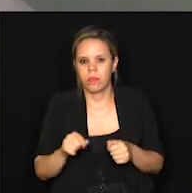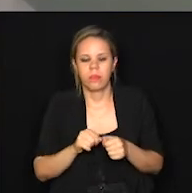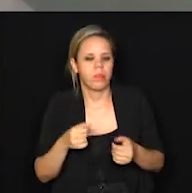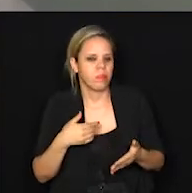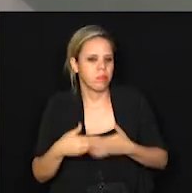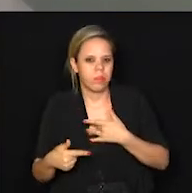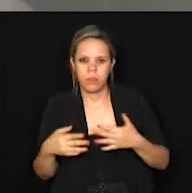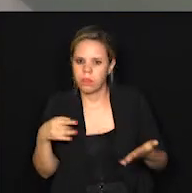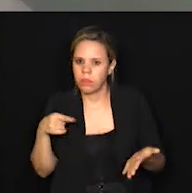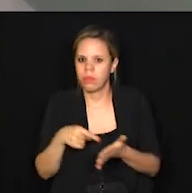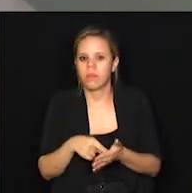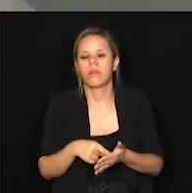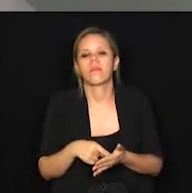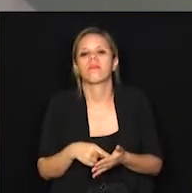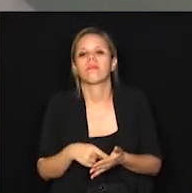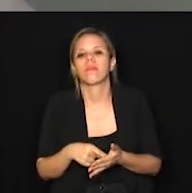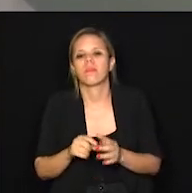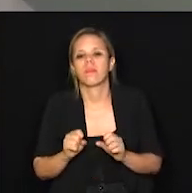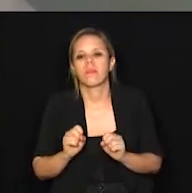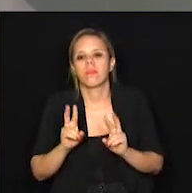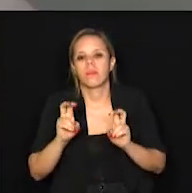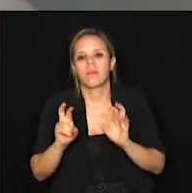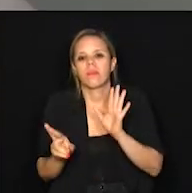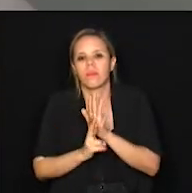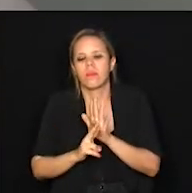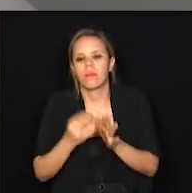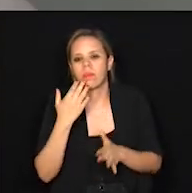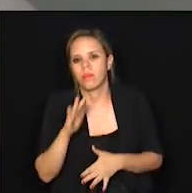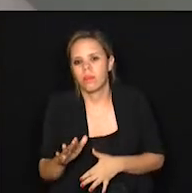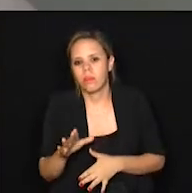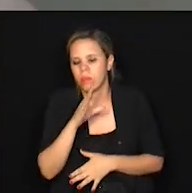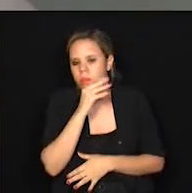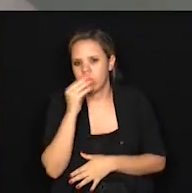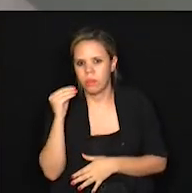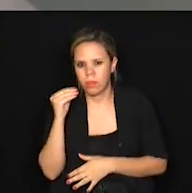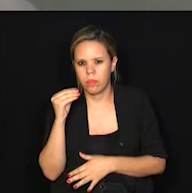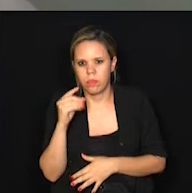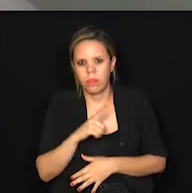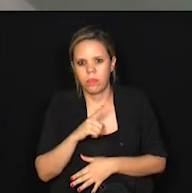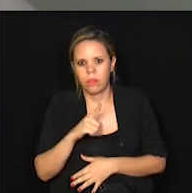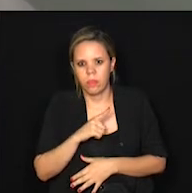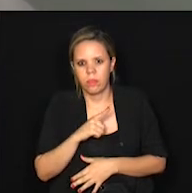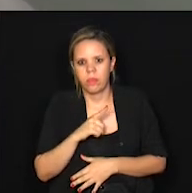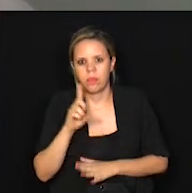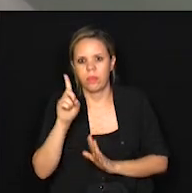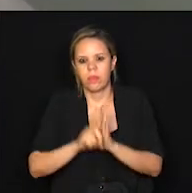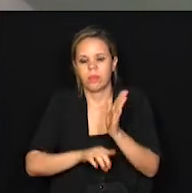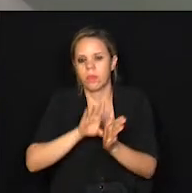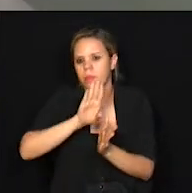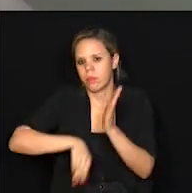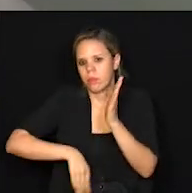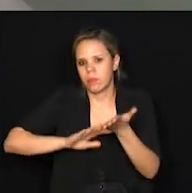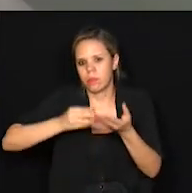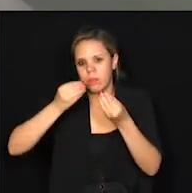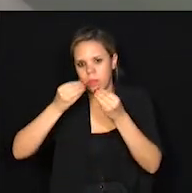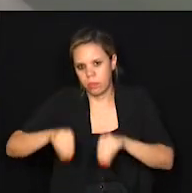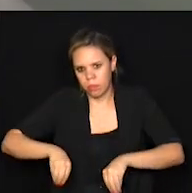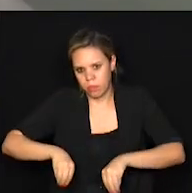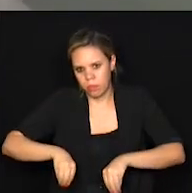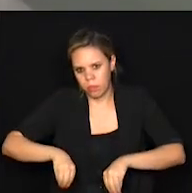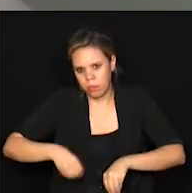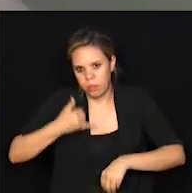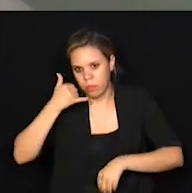solução, né, para a nossa cidade. Nós vamos entrar aqui numa parte já final, nós temos mais alguns convidados.